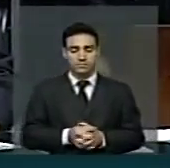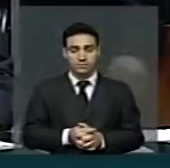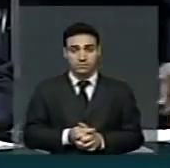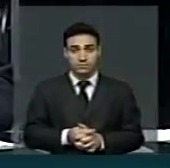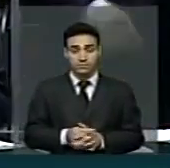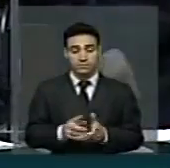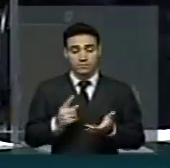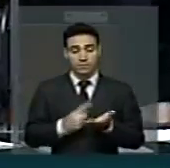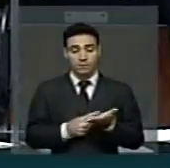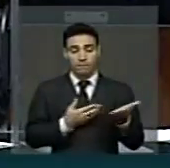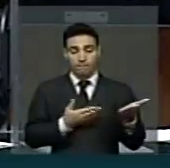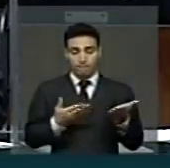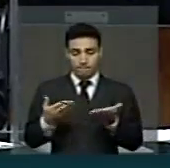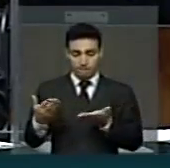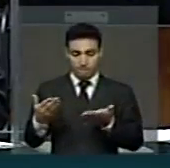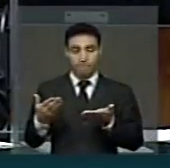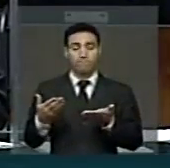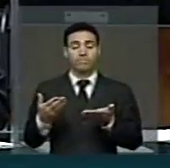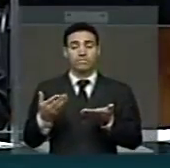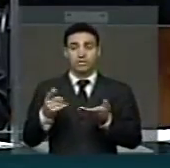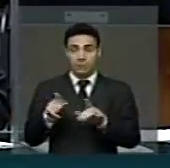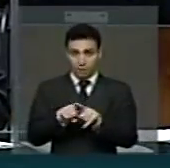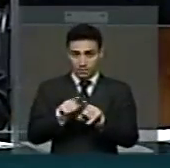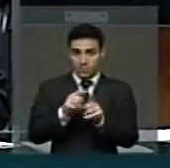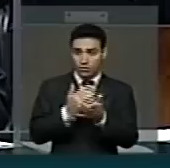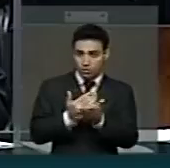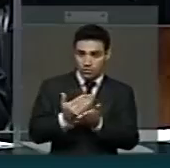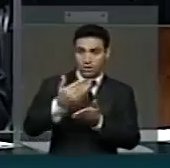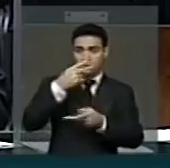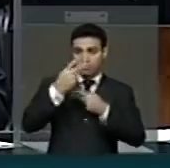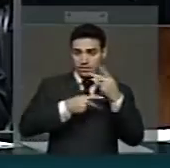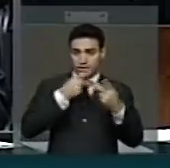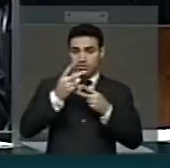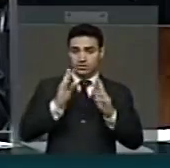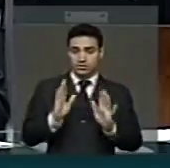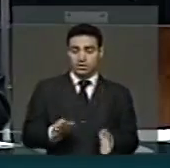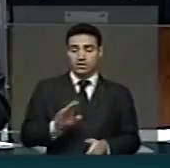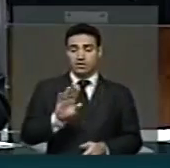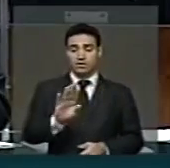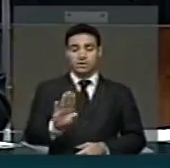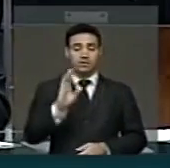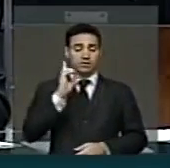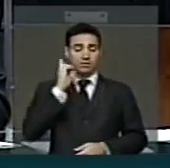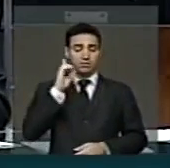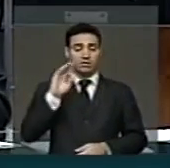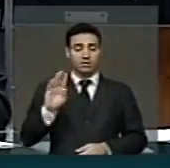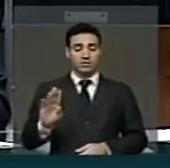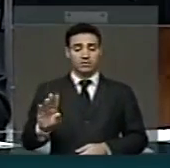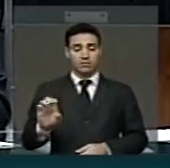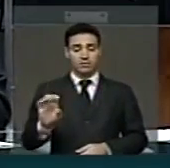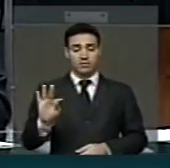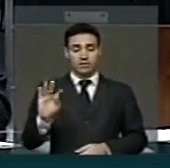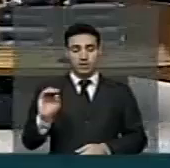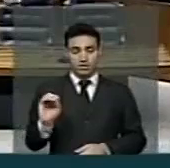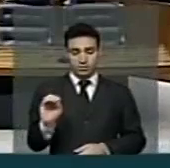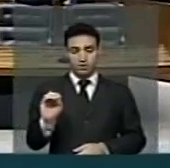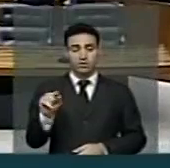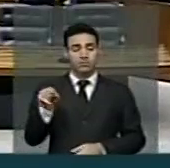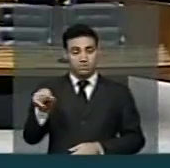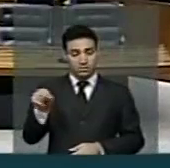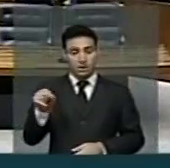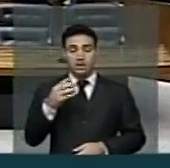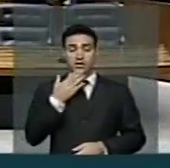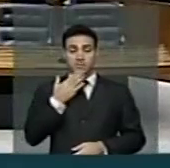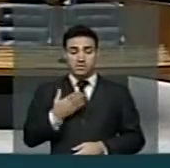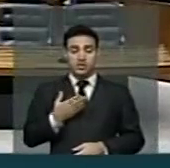Convido e concedo a palavra ao nobre deputado Beto Albuquerque, autor do requerimento